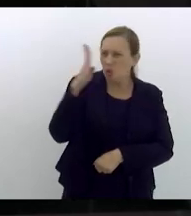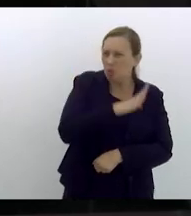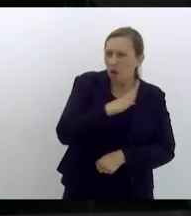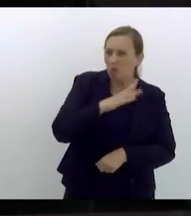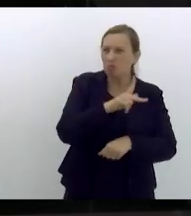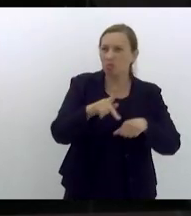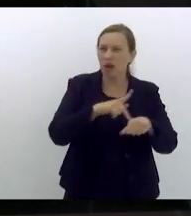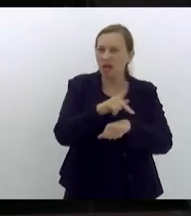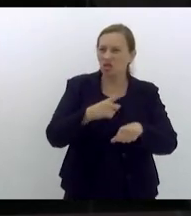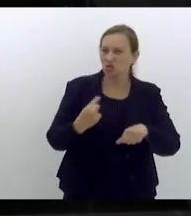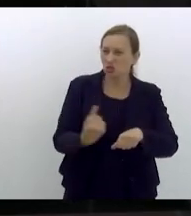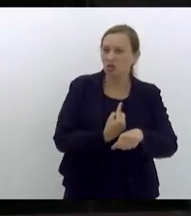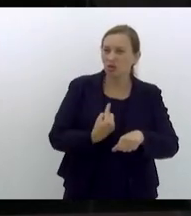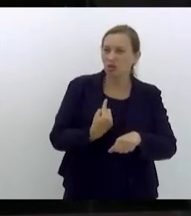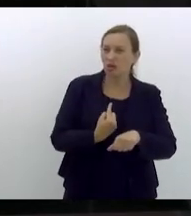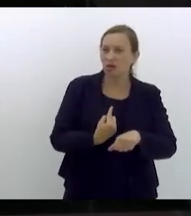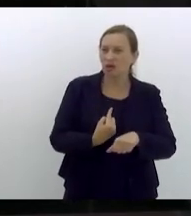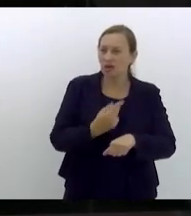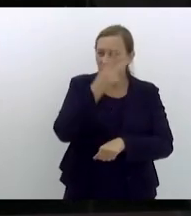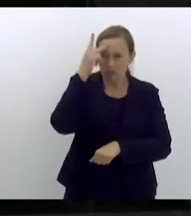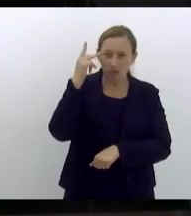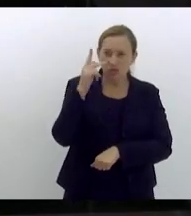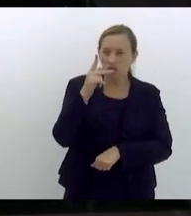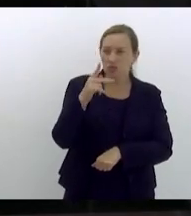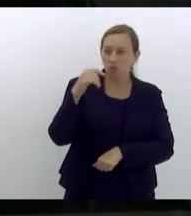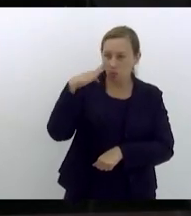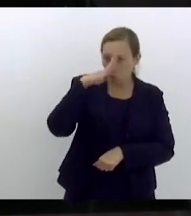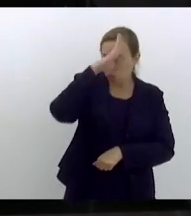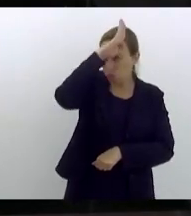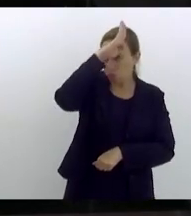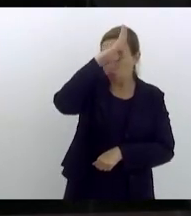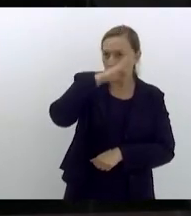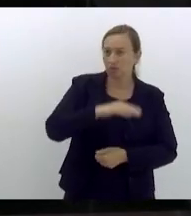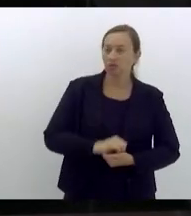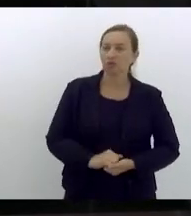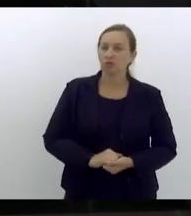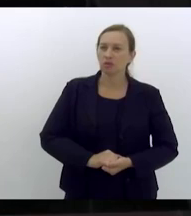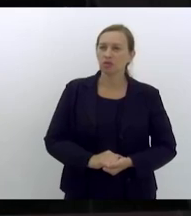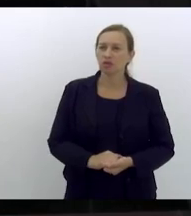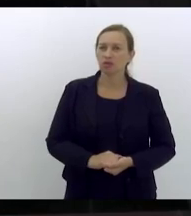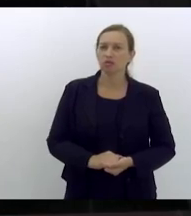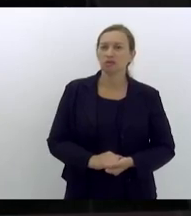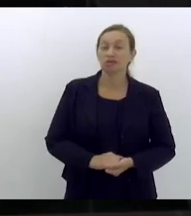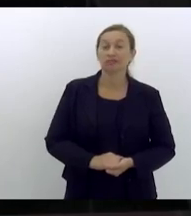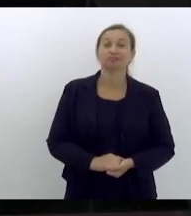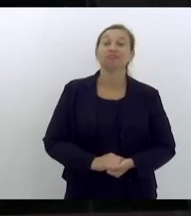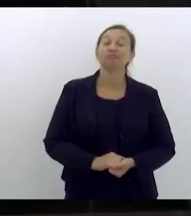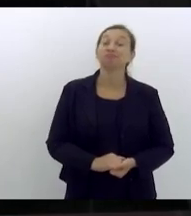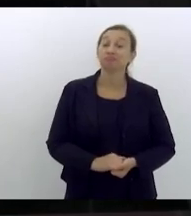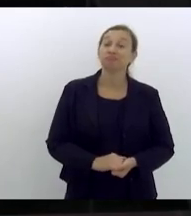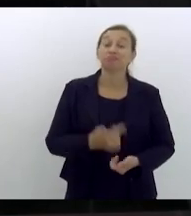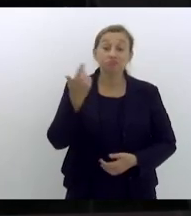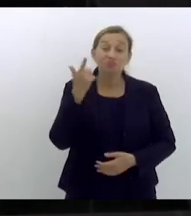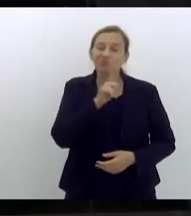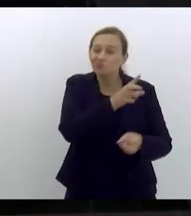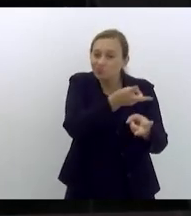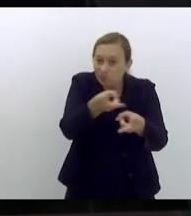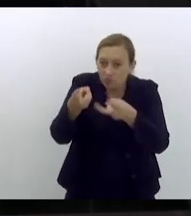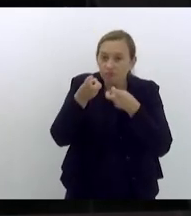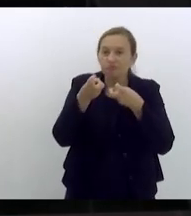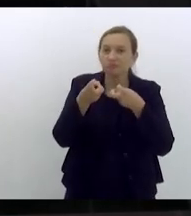o nosso país essa pessoa se chama Jair bolsonaro a gente Conseguiu perceber